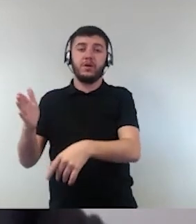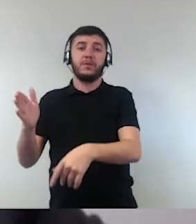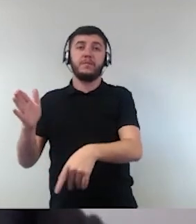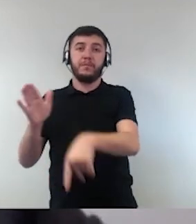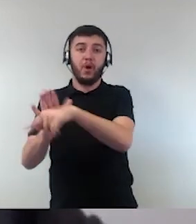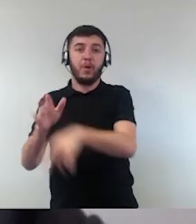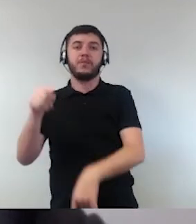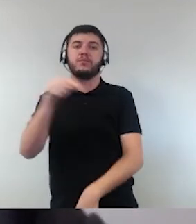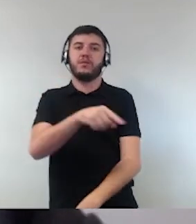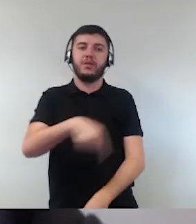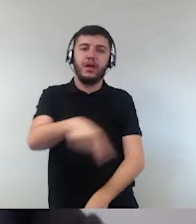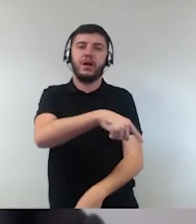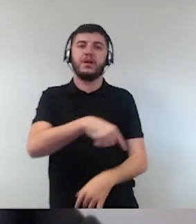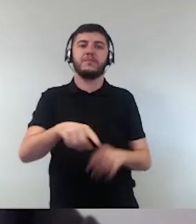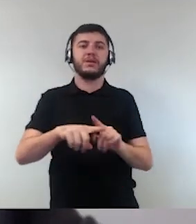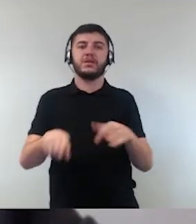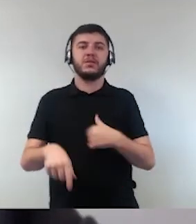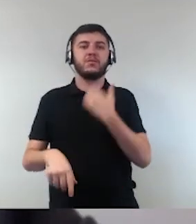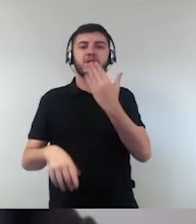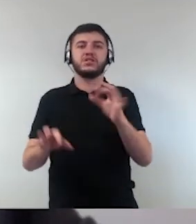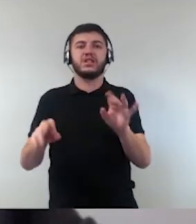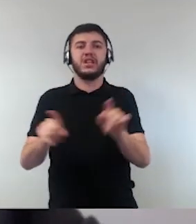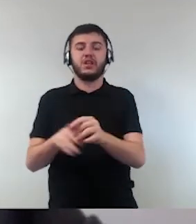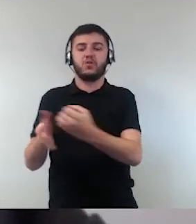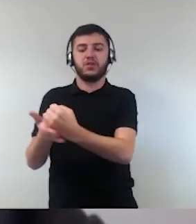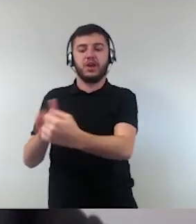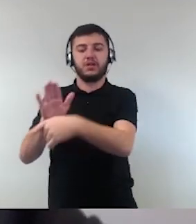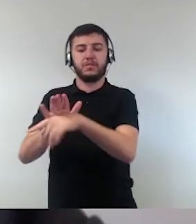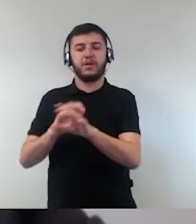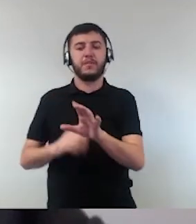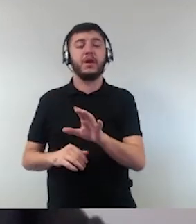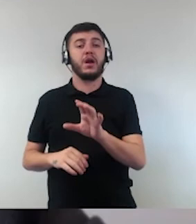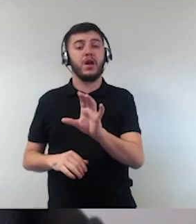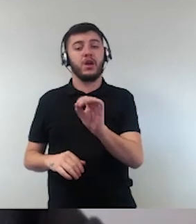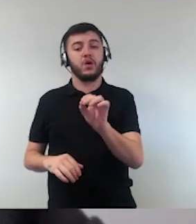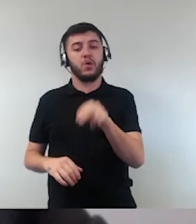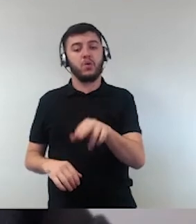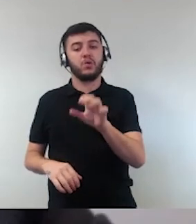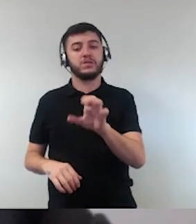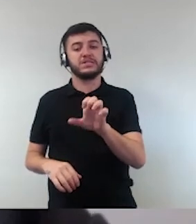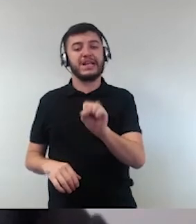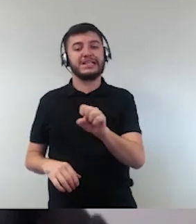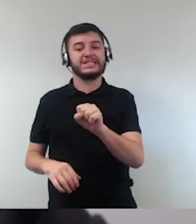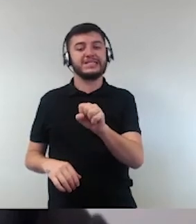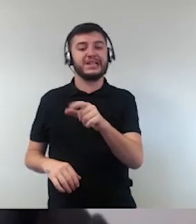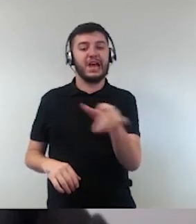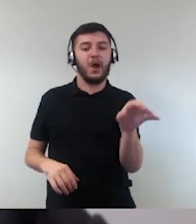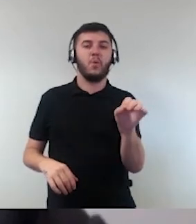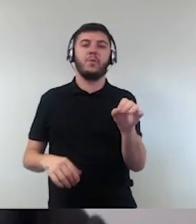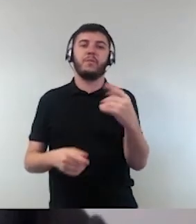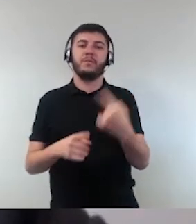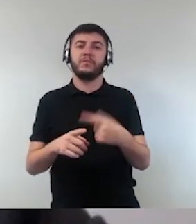contratos de concessões, digo, não adianta ver só o contrato de concessão, porque no próprio contrato de concessão ele dá já